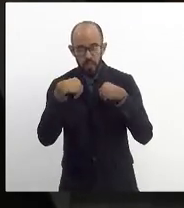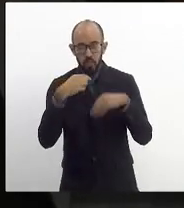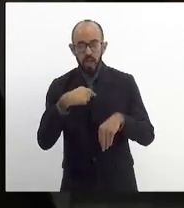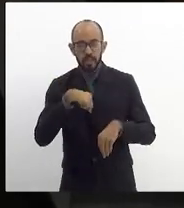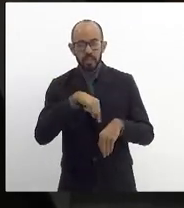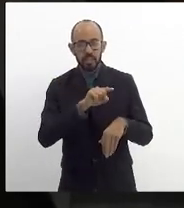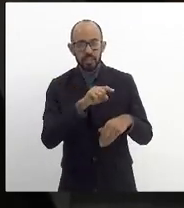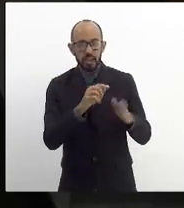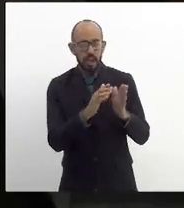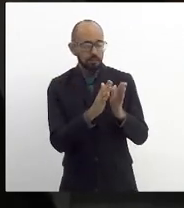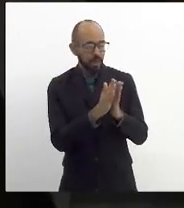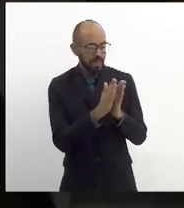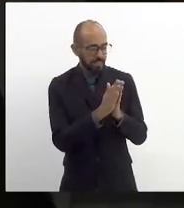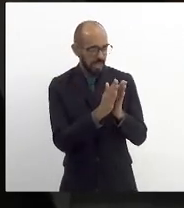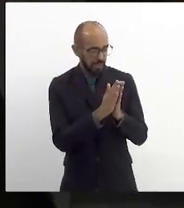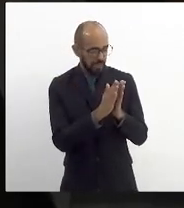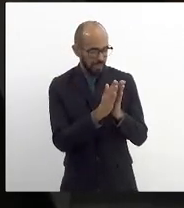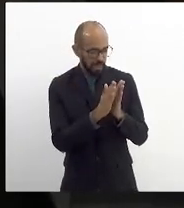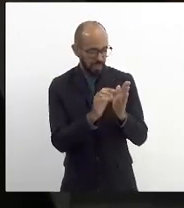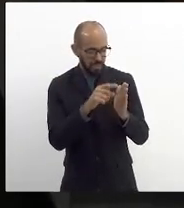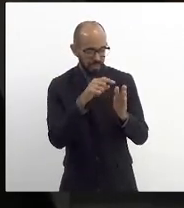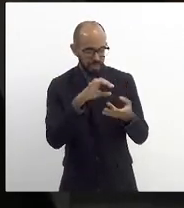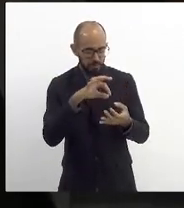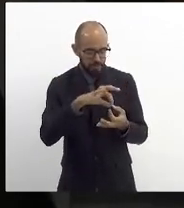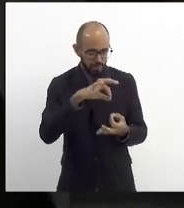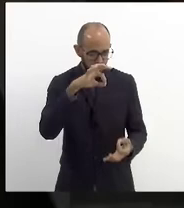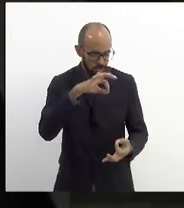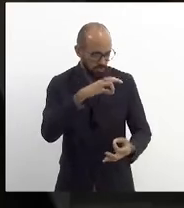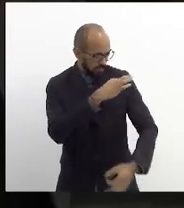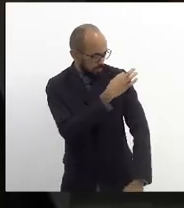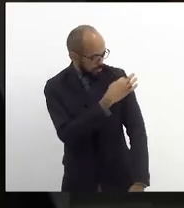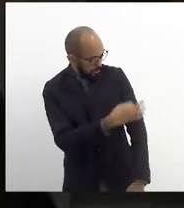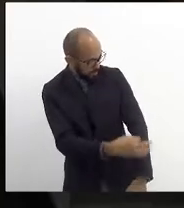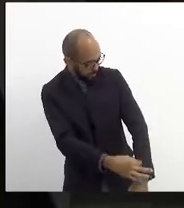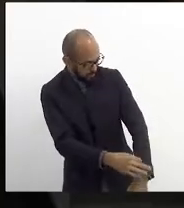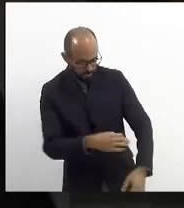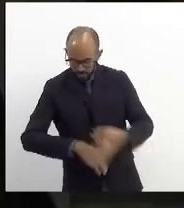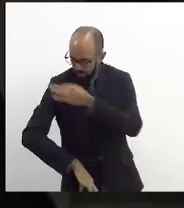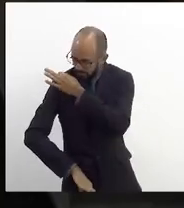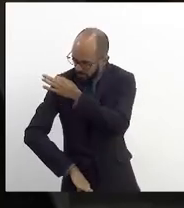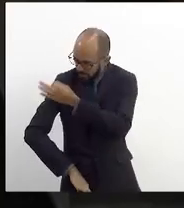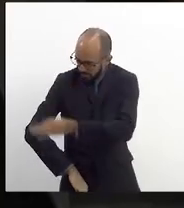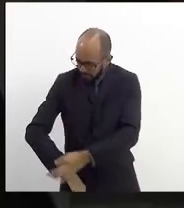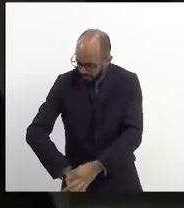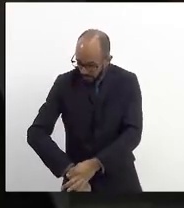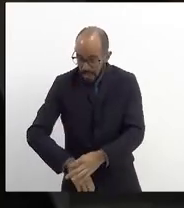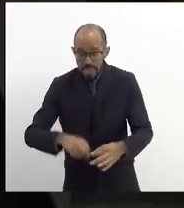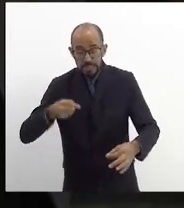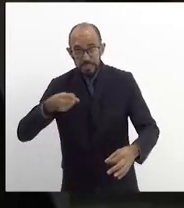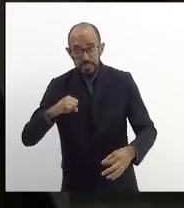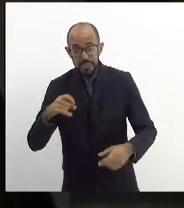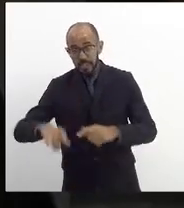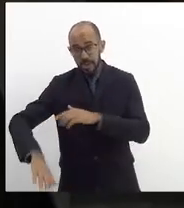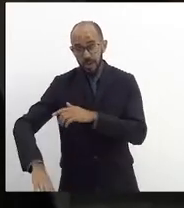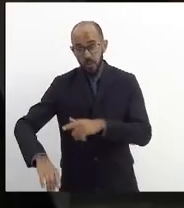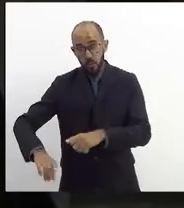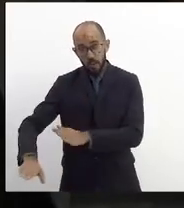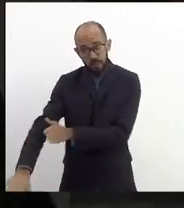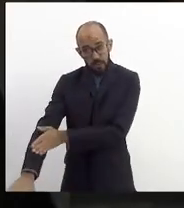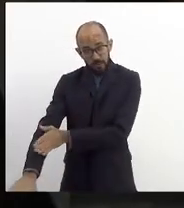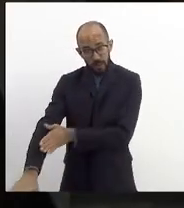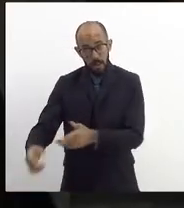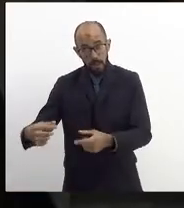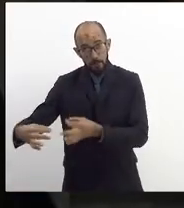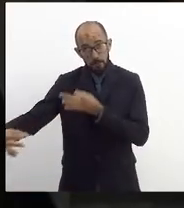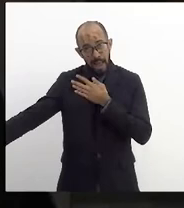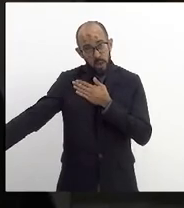na Rezadeira mediu o comprimento dos dois braços se um braço tivesse maior que o outro tava